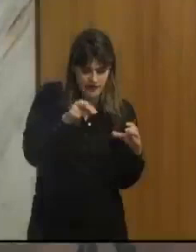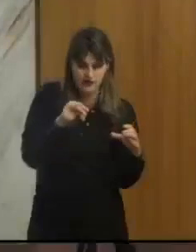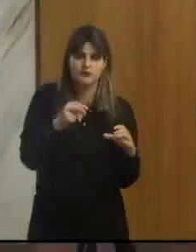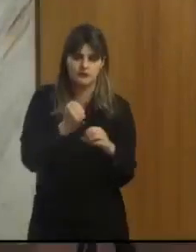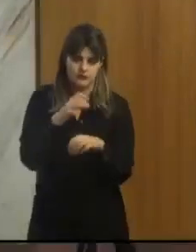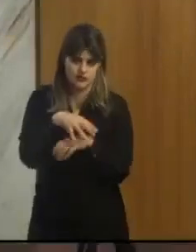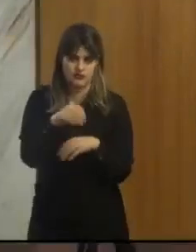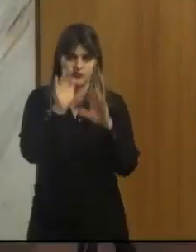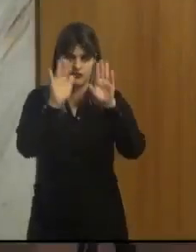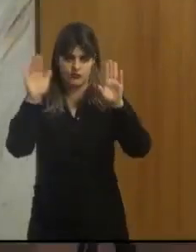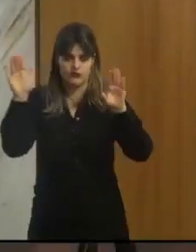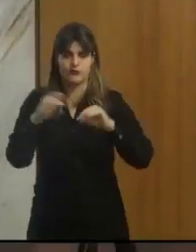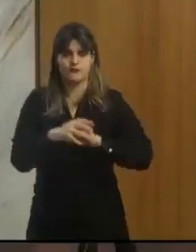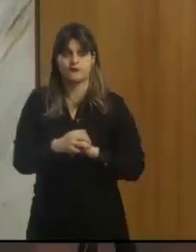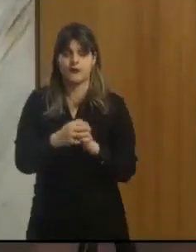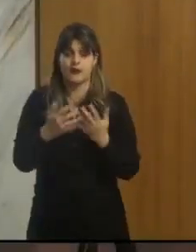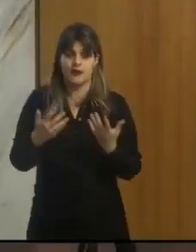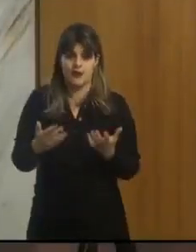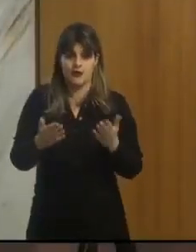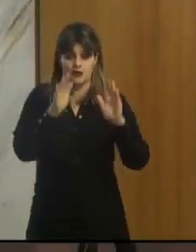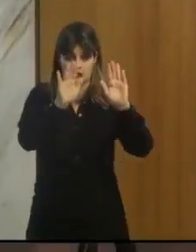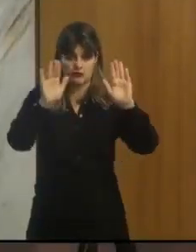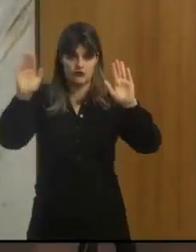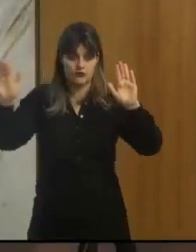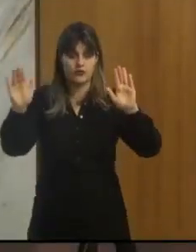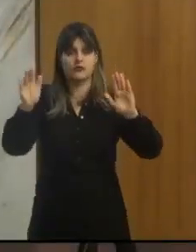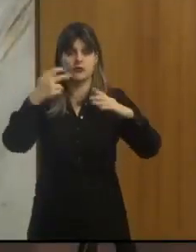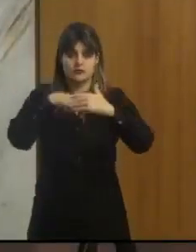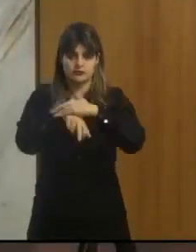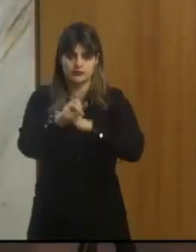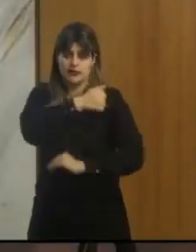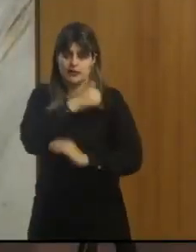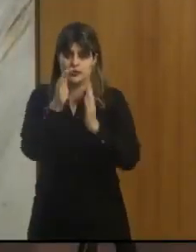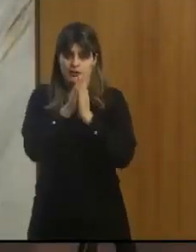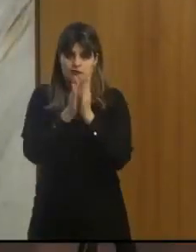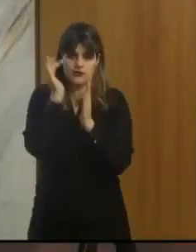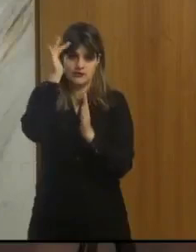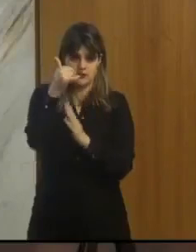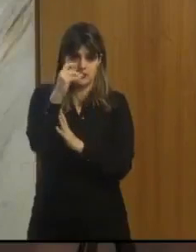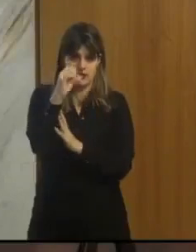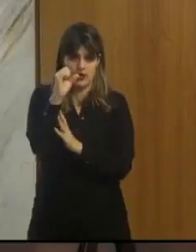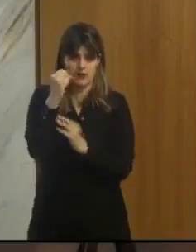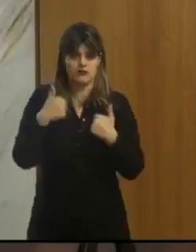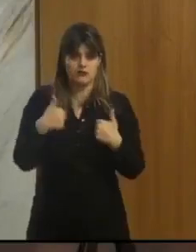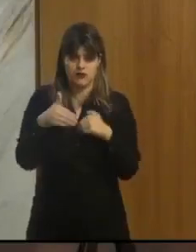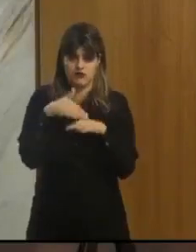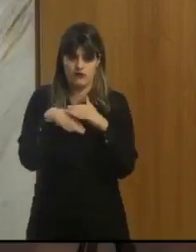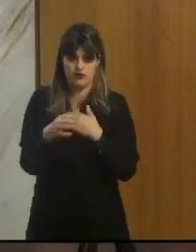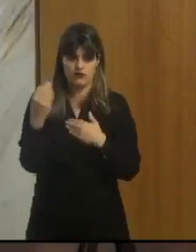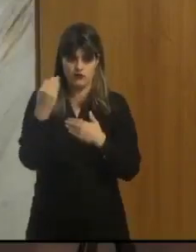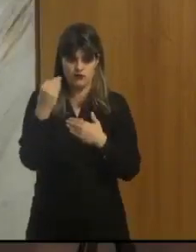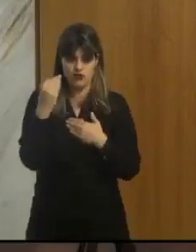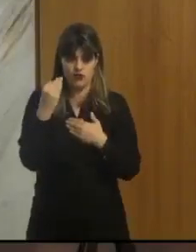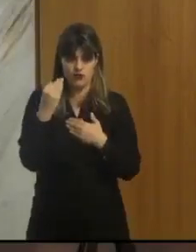exposição. Neste momento estão expostas no corpo da Igreja de São Tiago. Esta composição é minha, no entanto, foi